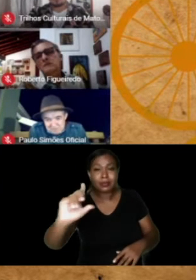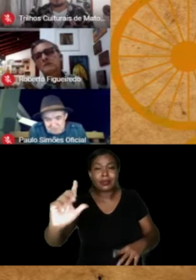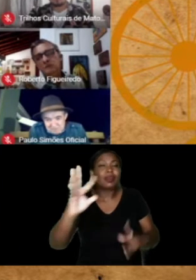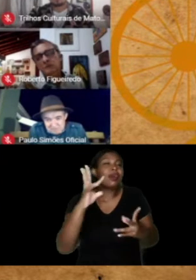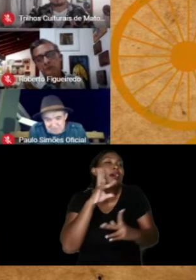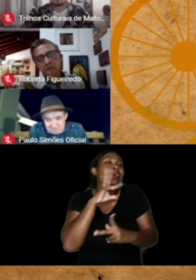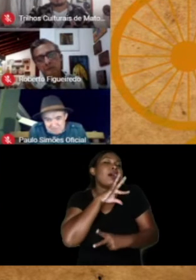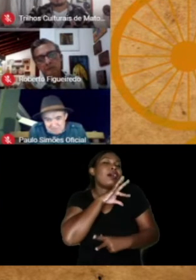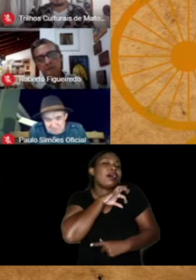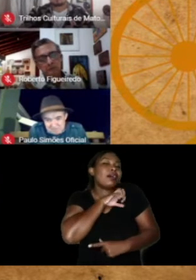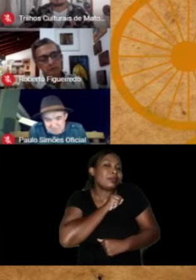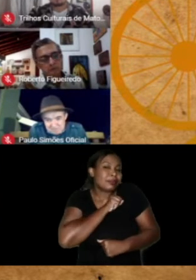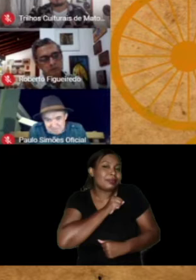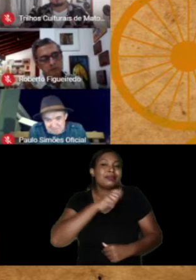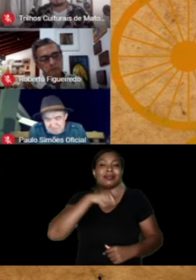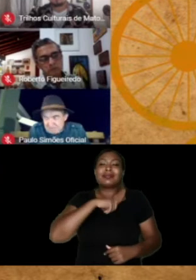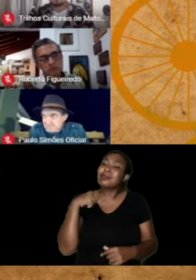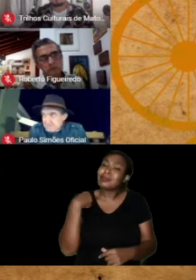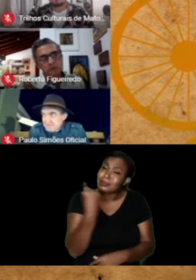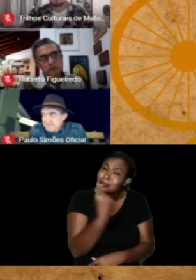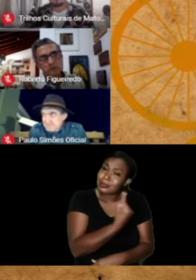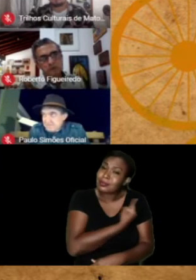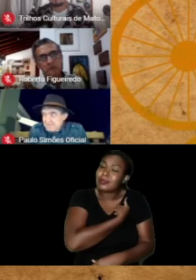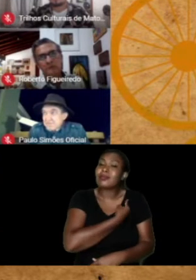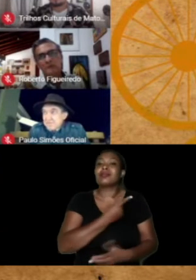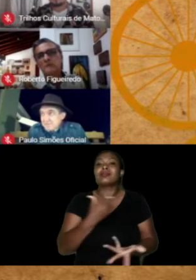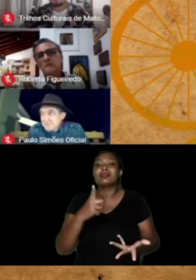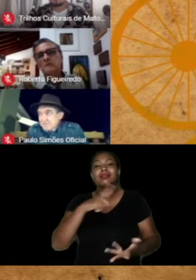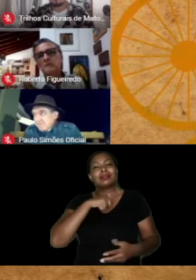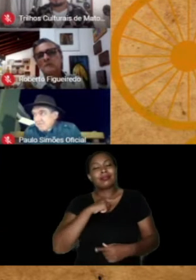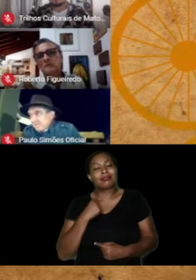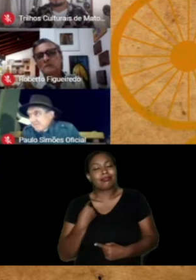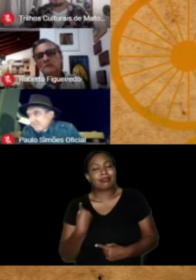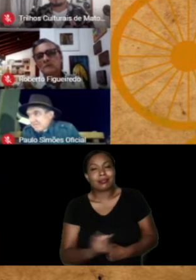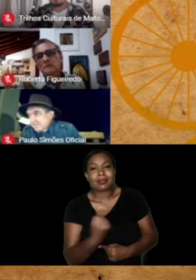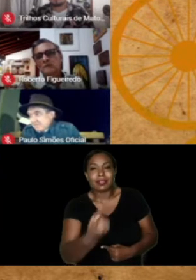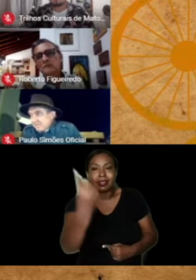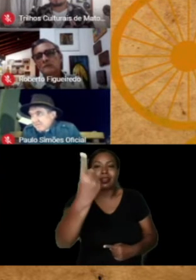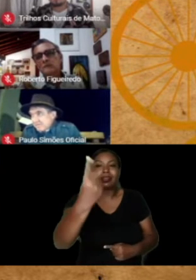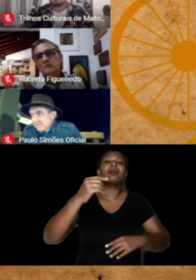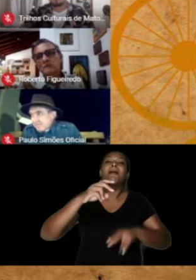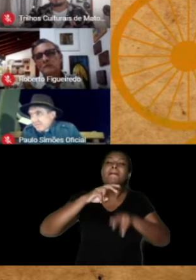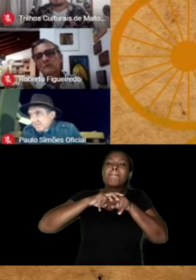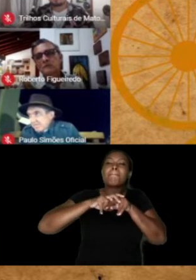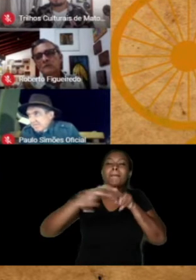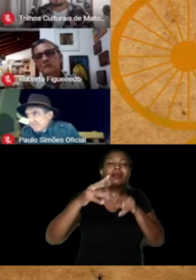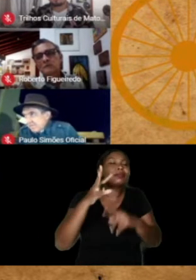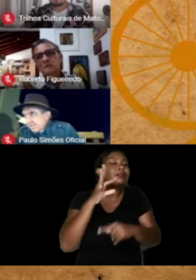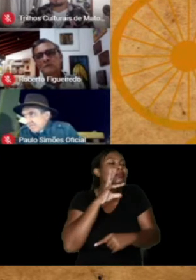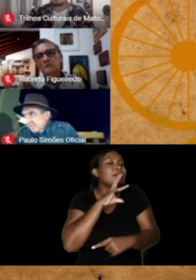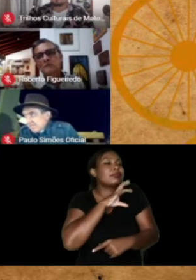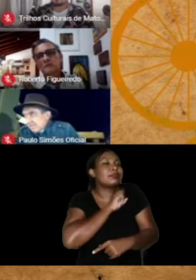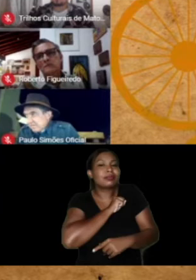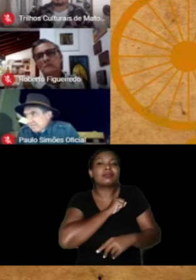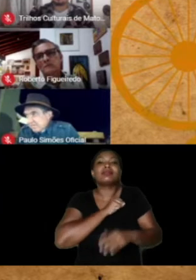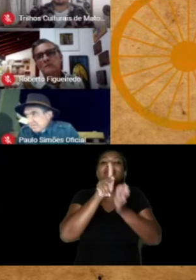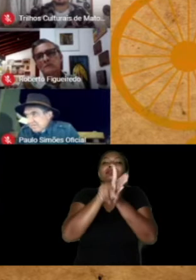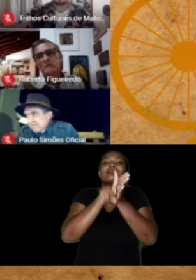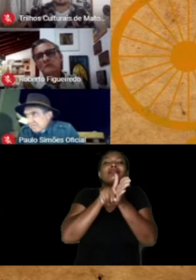pessoas, né, Paulo, como nós que somos eternos ferroviários e apaixonados por esse trem,